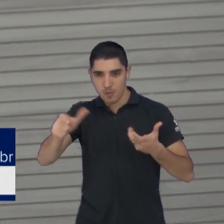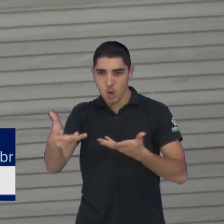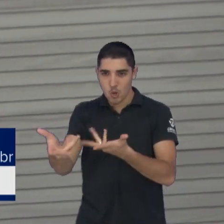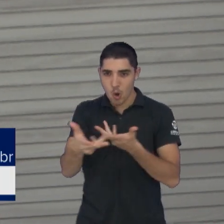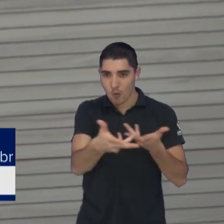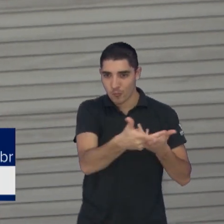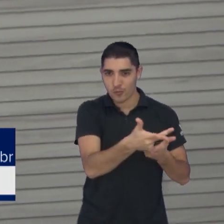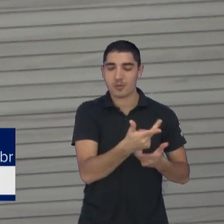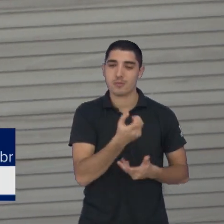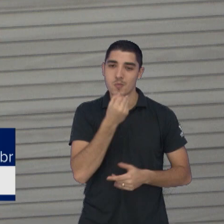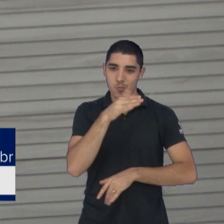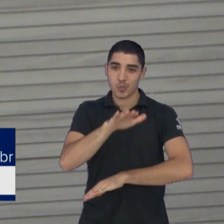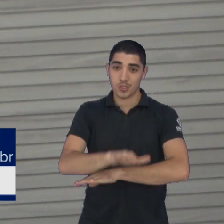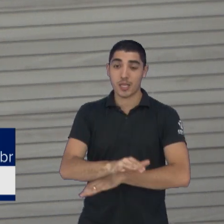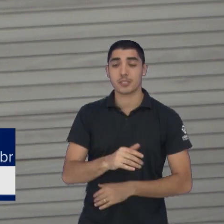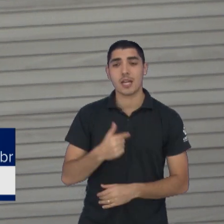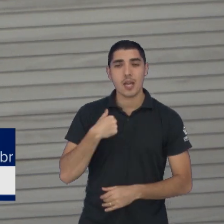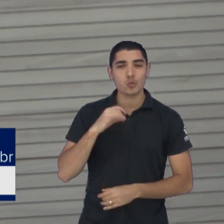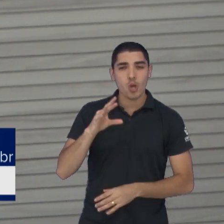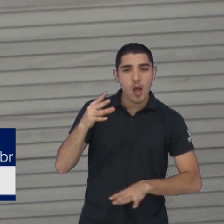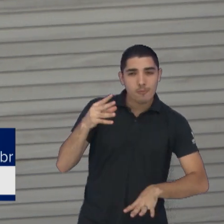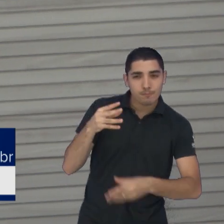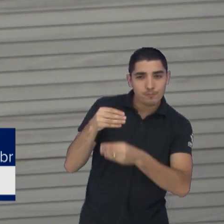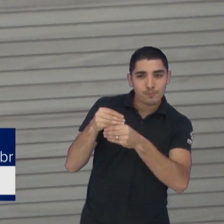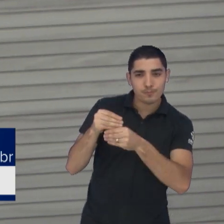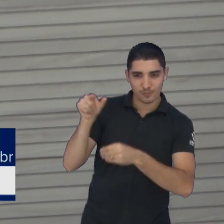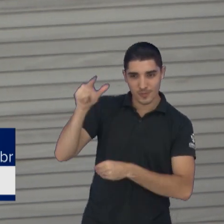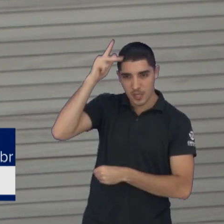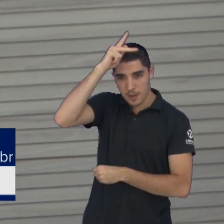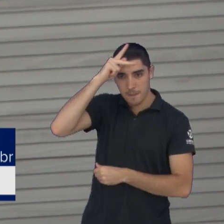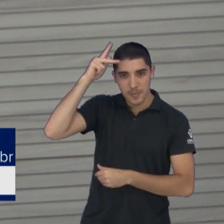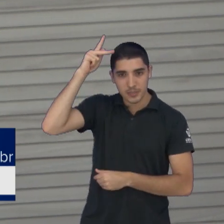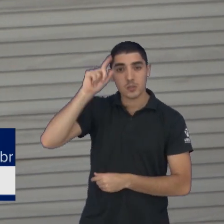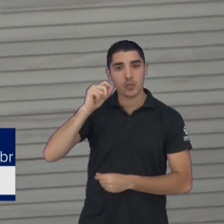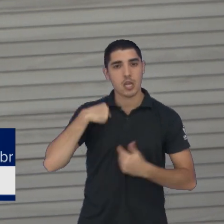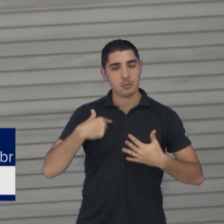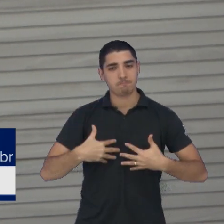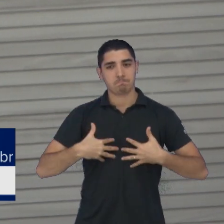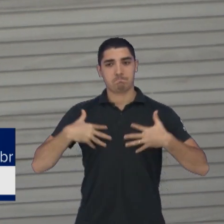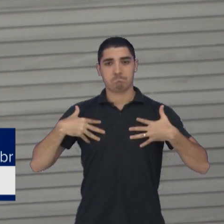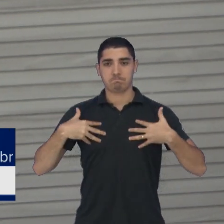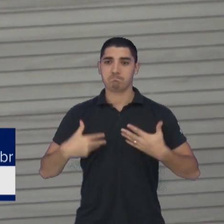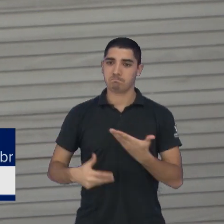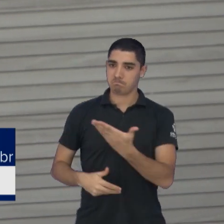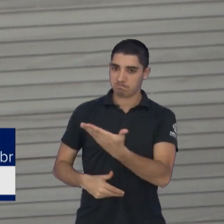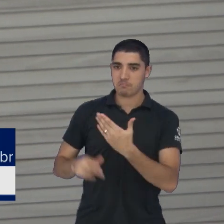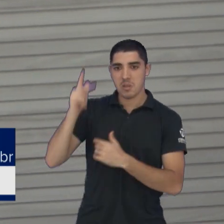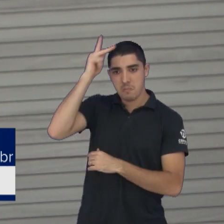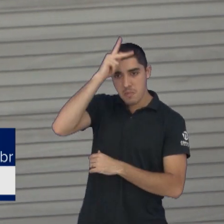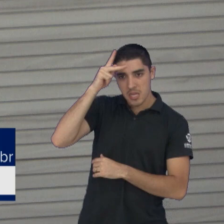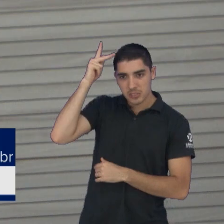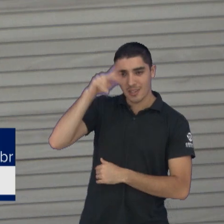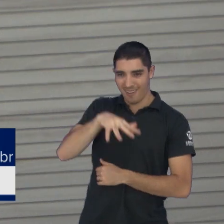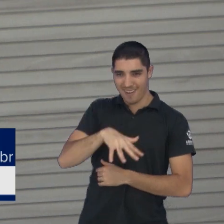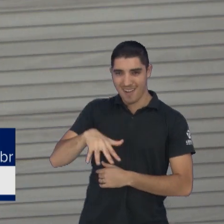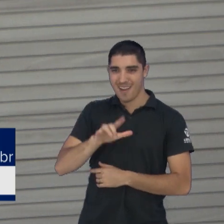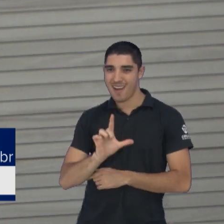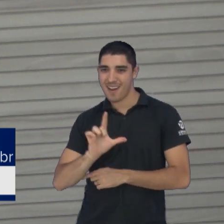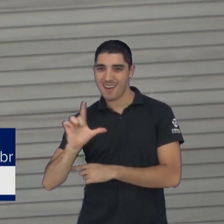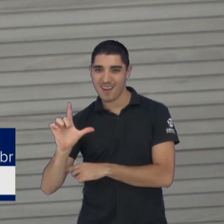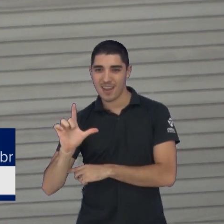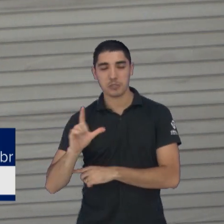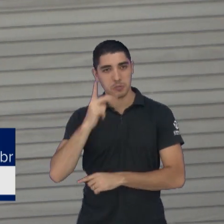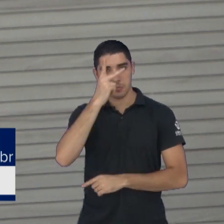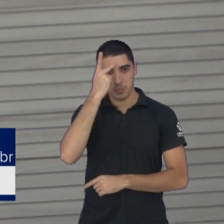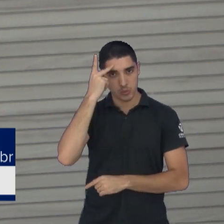só completar a fala do vereador Petite. Primeiramente, uma honra, né, Petite, você estar lá na Zona Leste, sendo solicitado pela população, e a